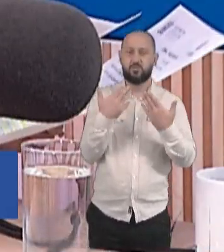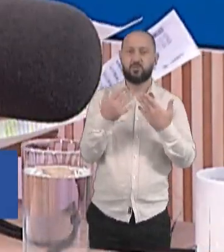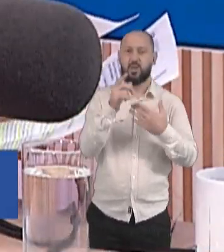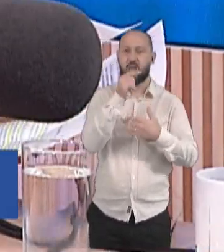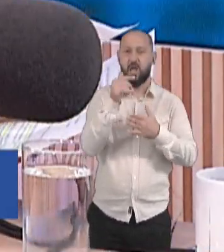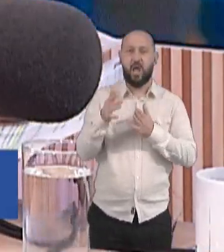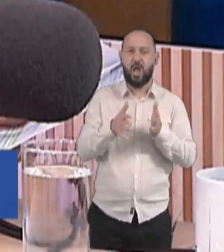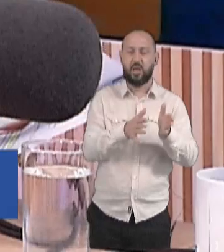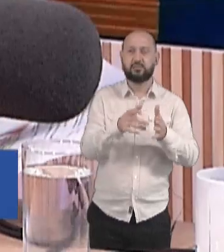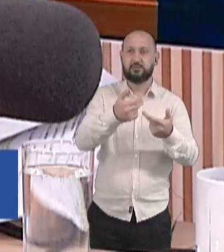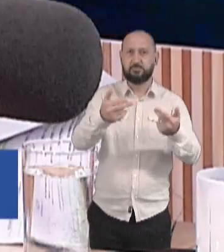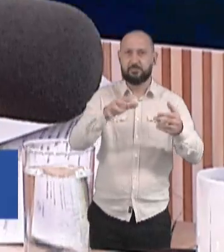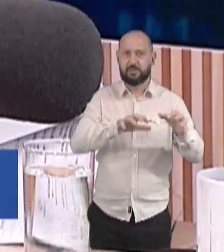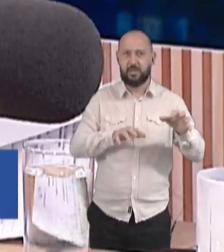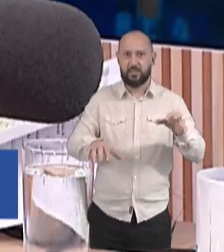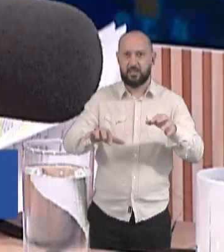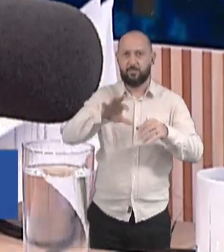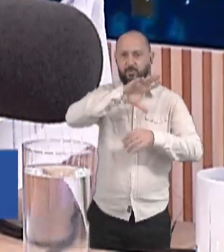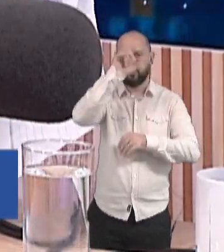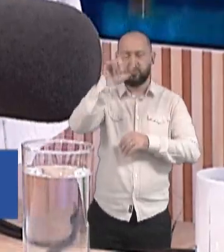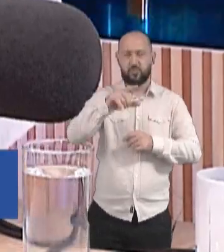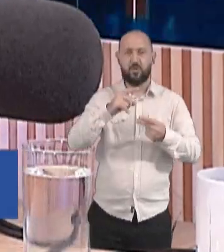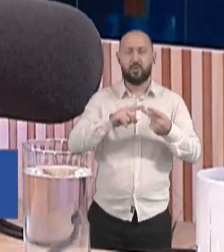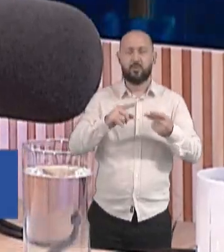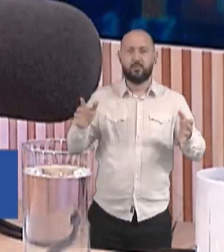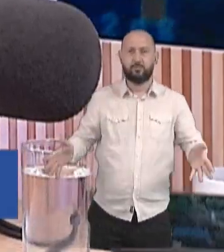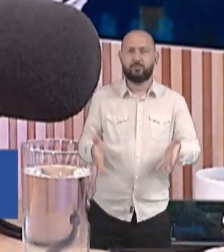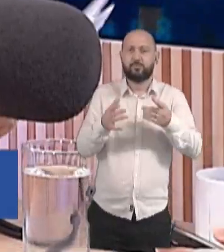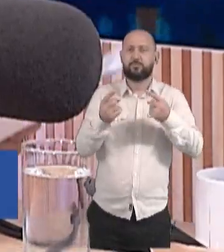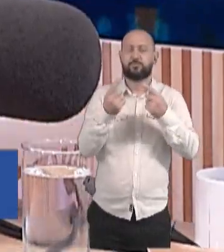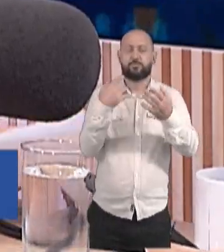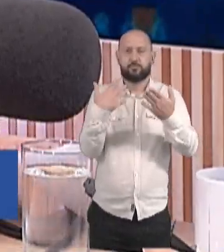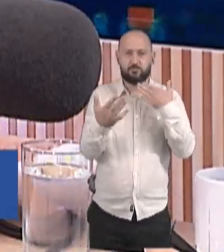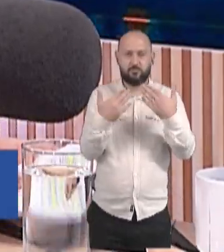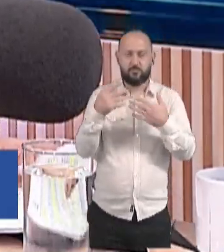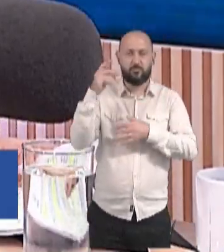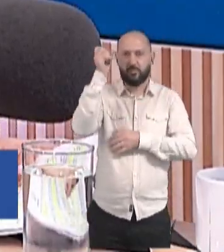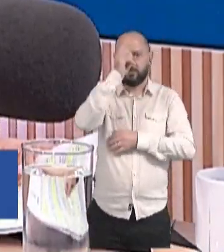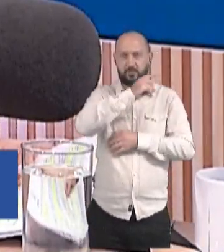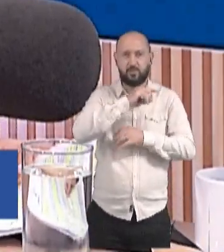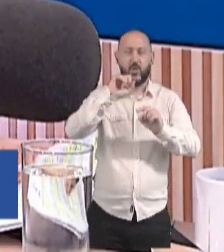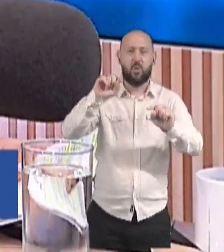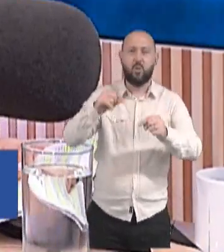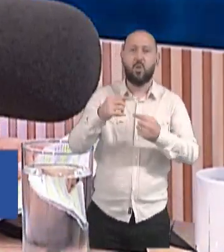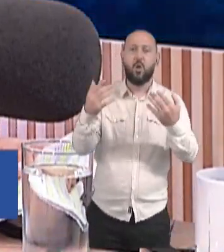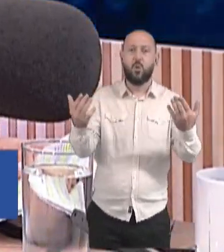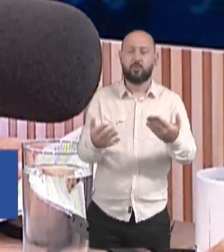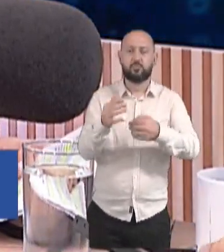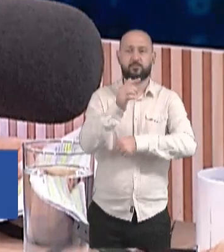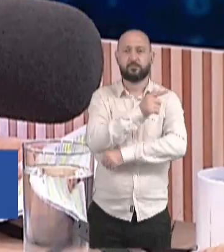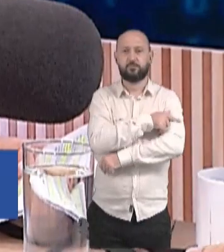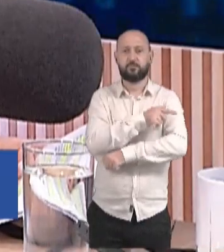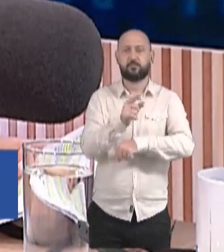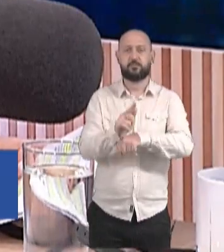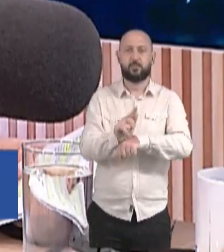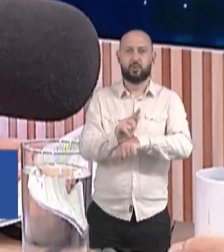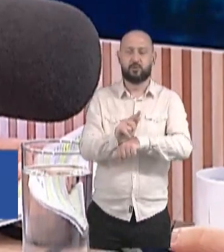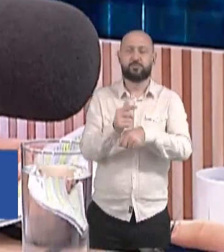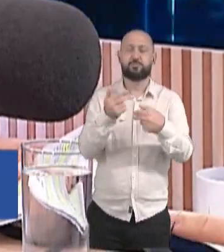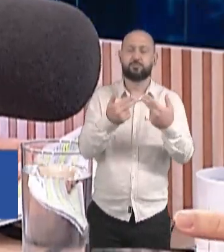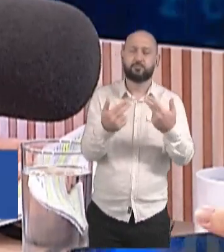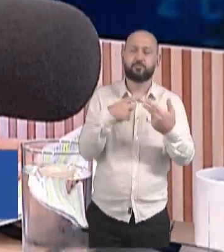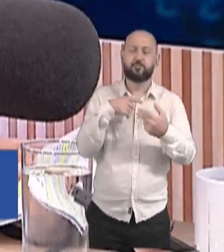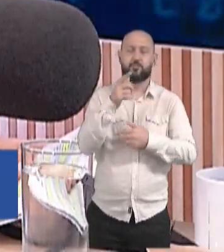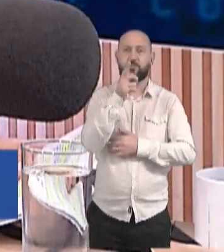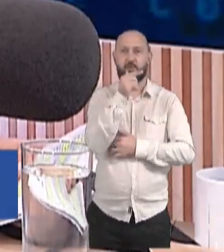recursos hídricos, né, de Mato Grosso do Sul, a promoção do debate sobre os desafios atuais na gestão de